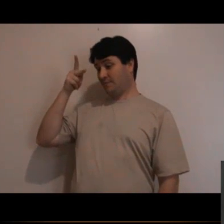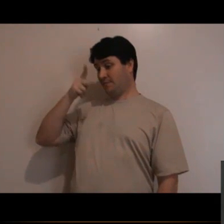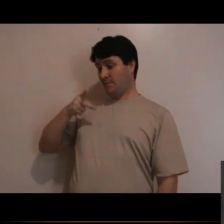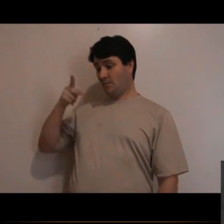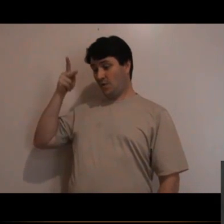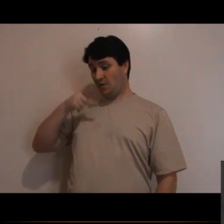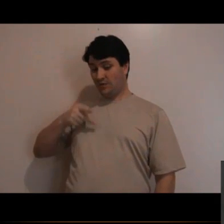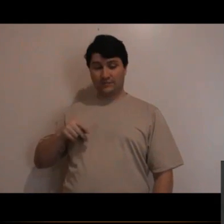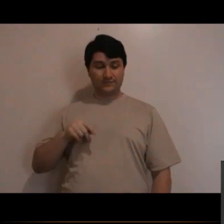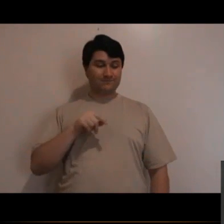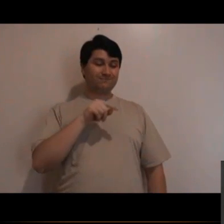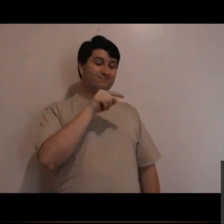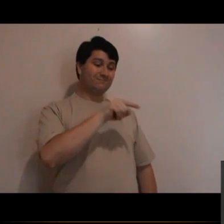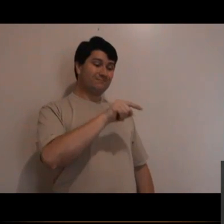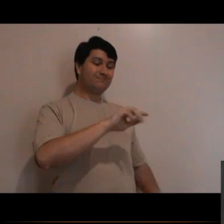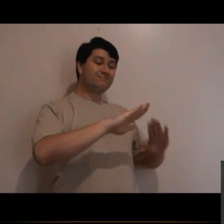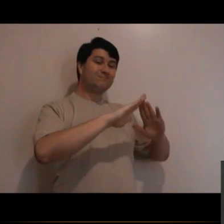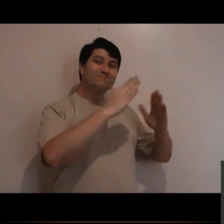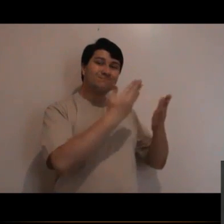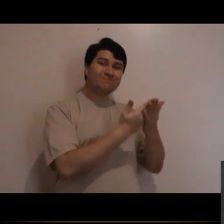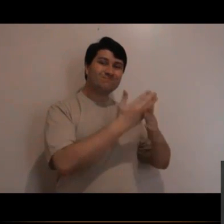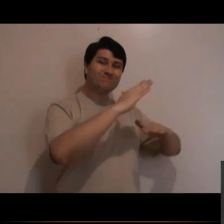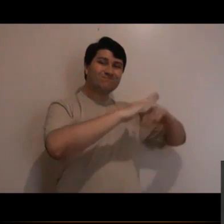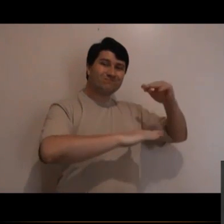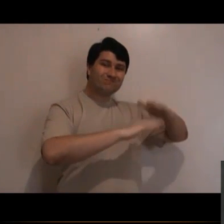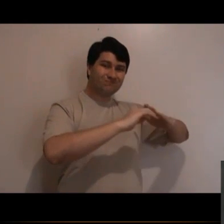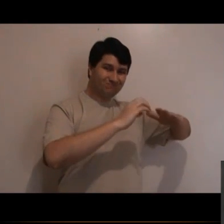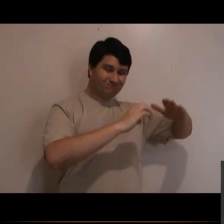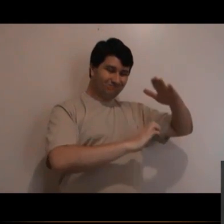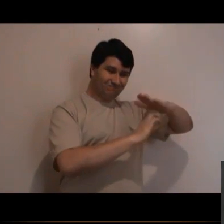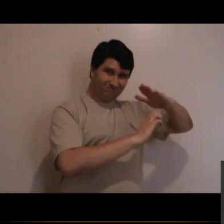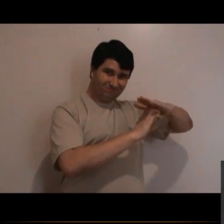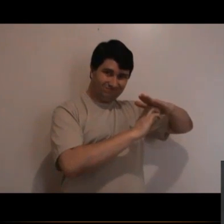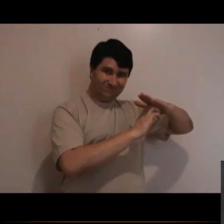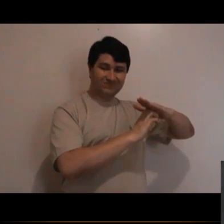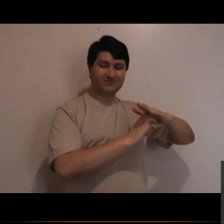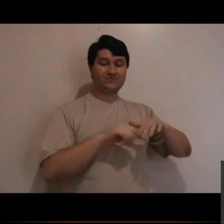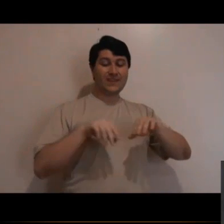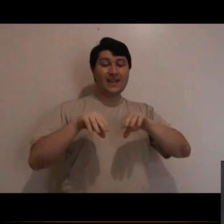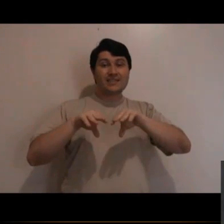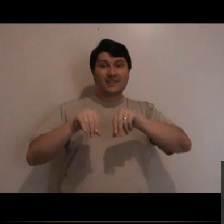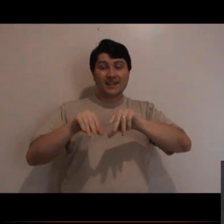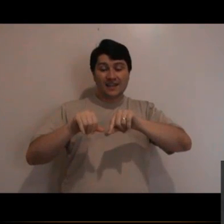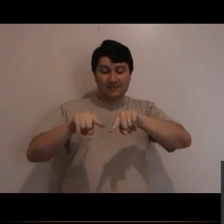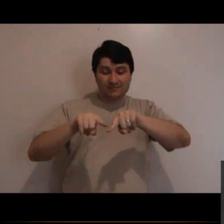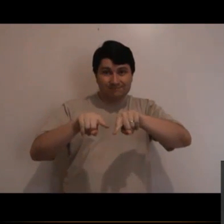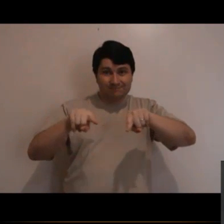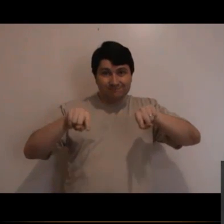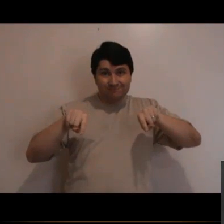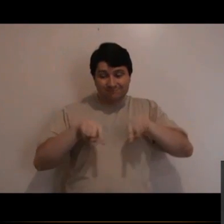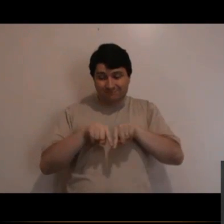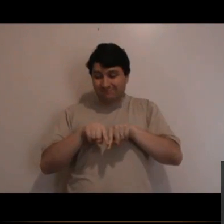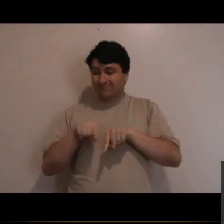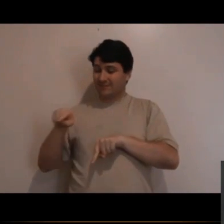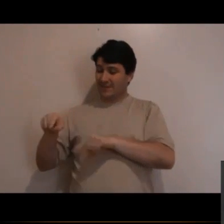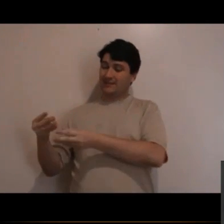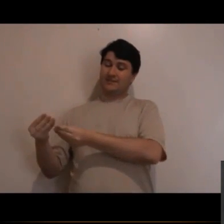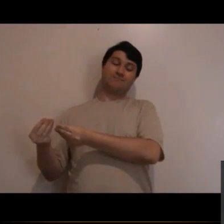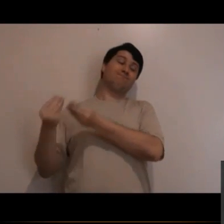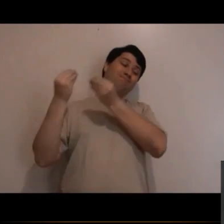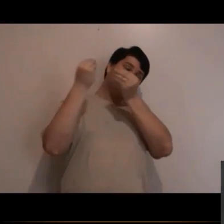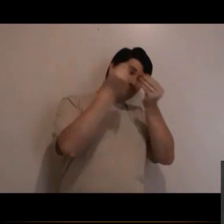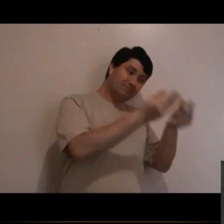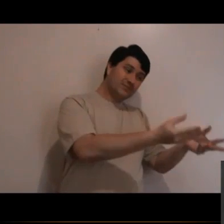Ali, a prefeitura de Palhoça. E aqui, a escola técnica. O